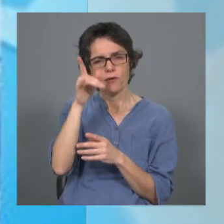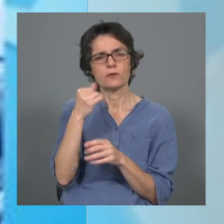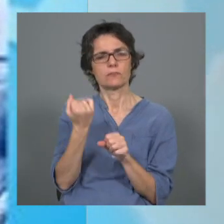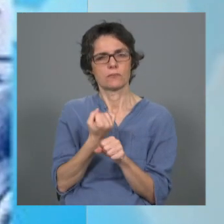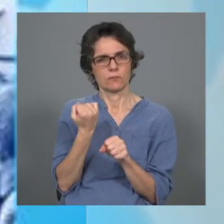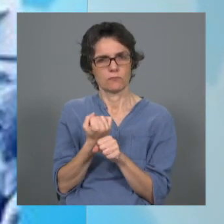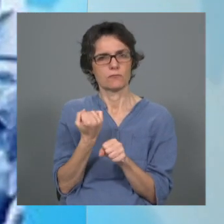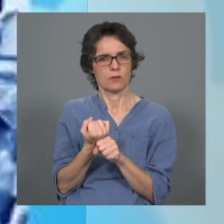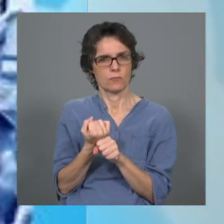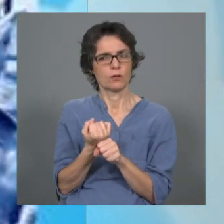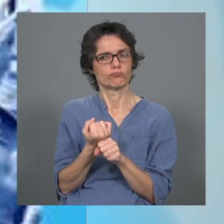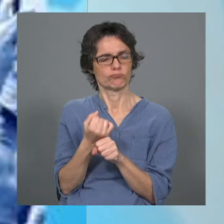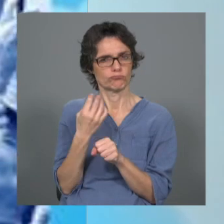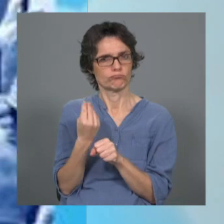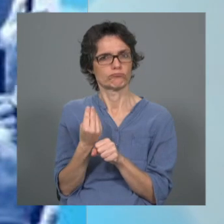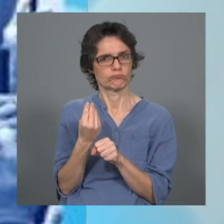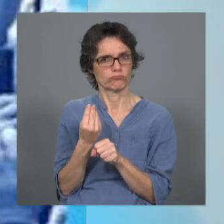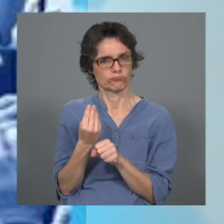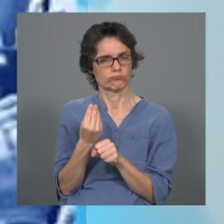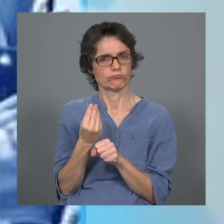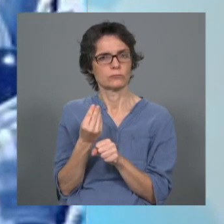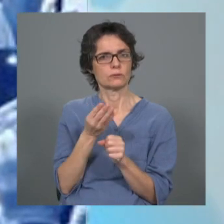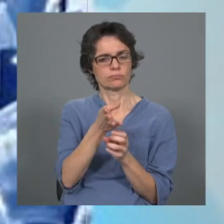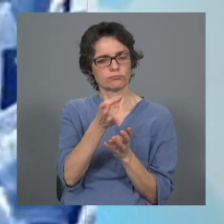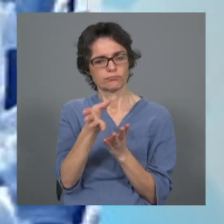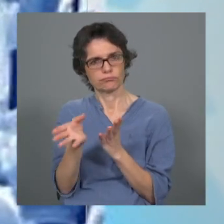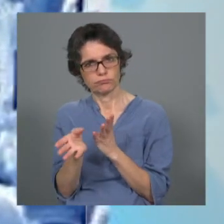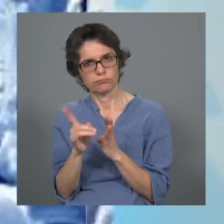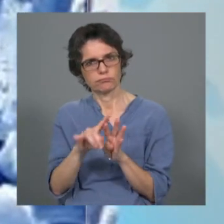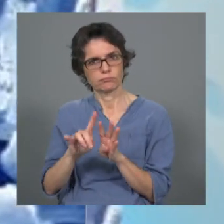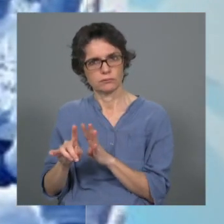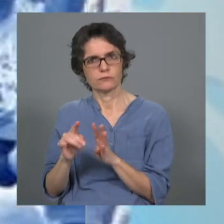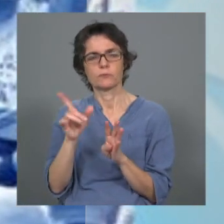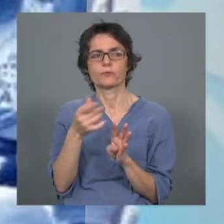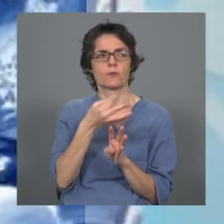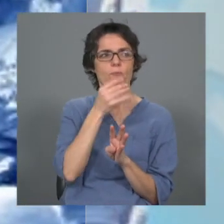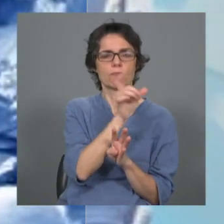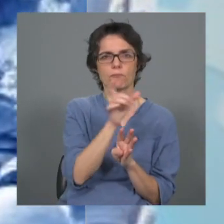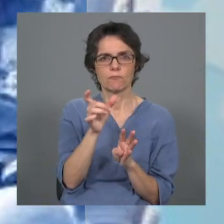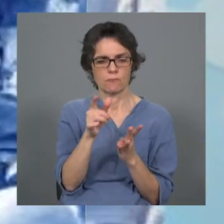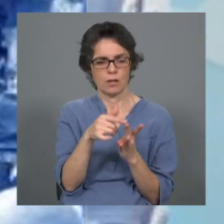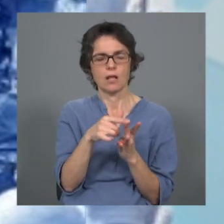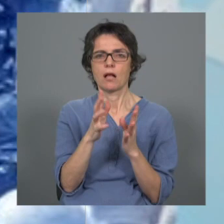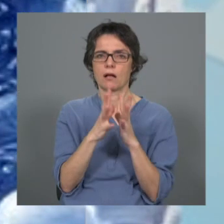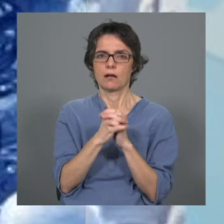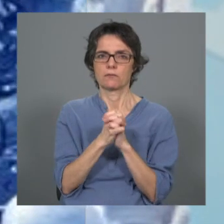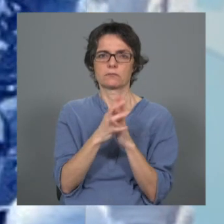feito a nível de diferentes vertentes, lembro o caso da palavra, o caso da